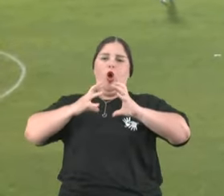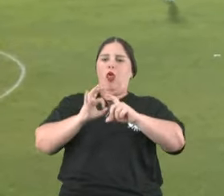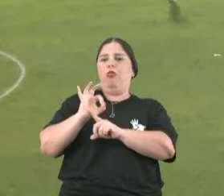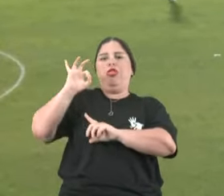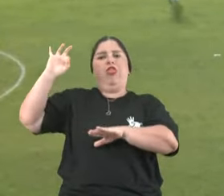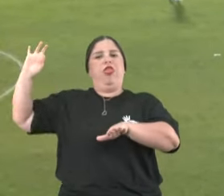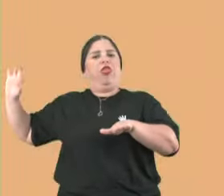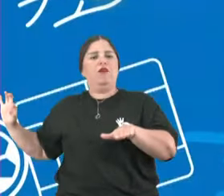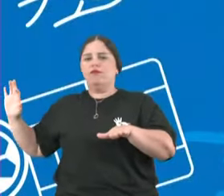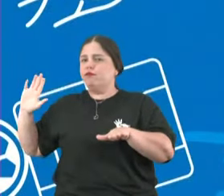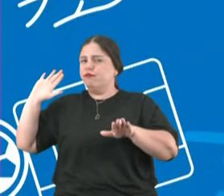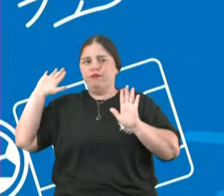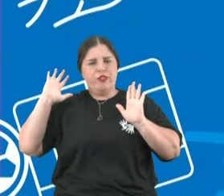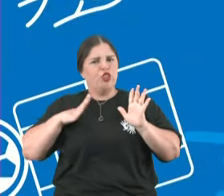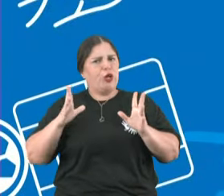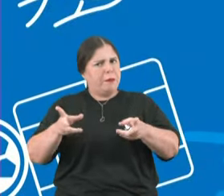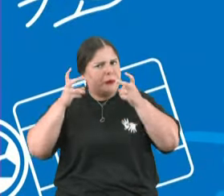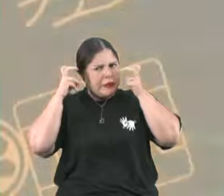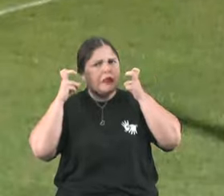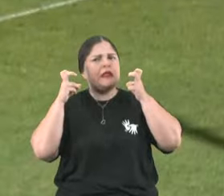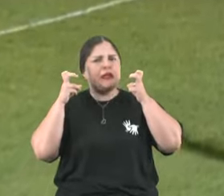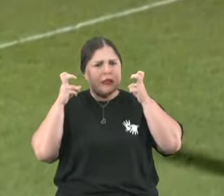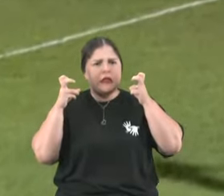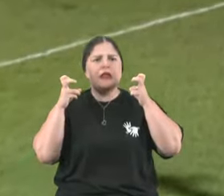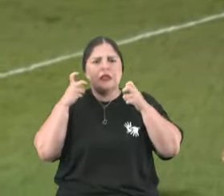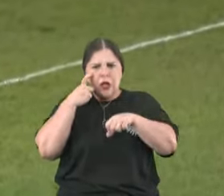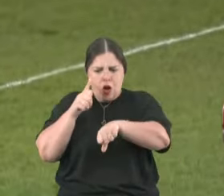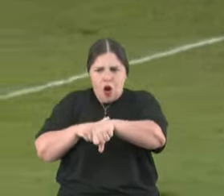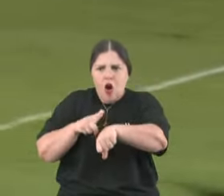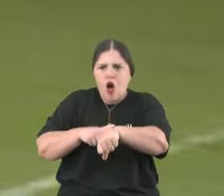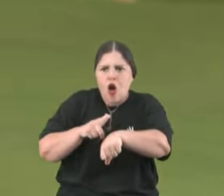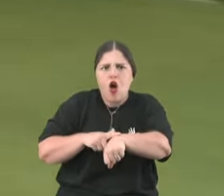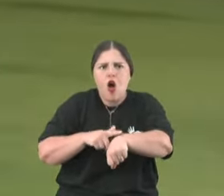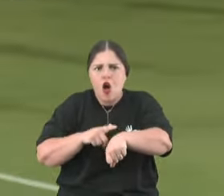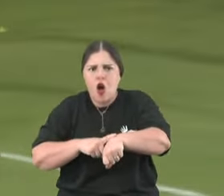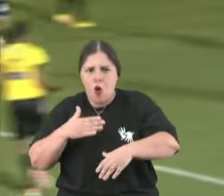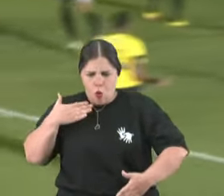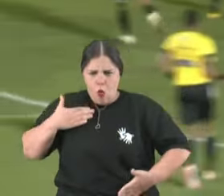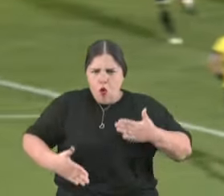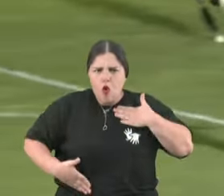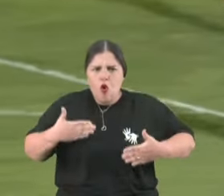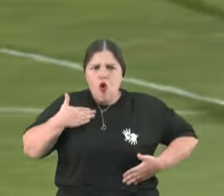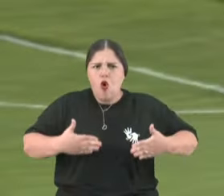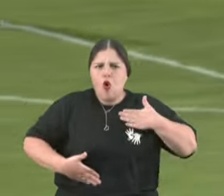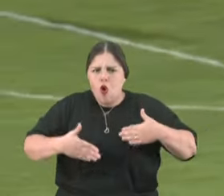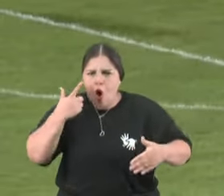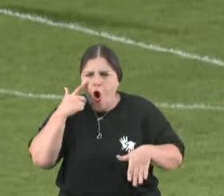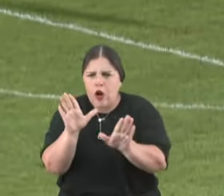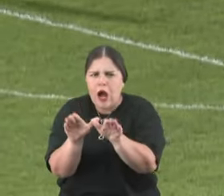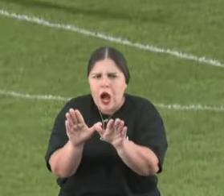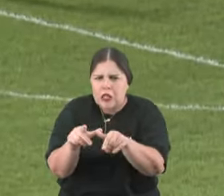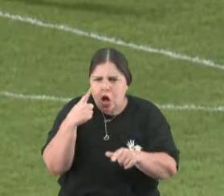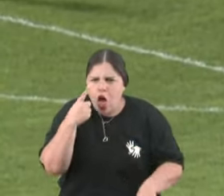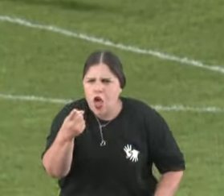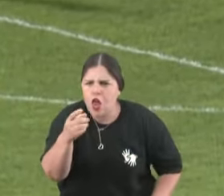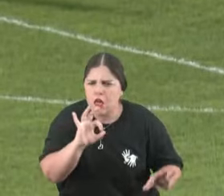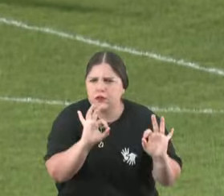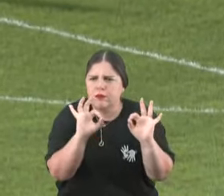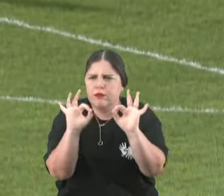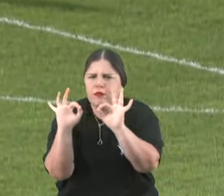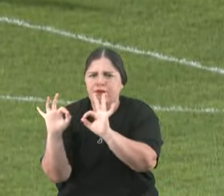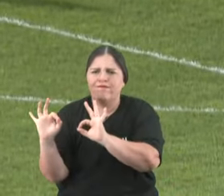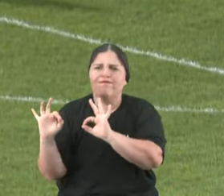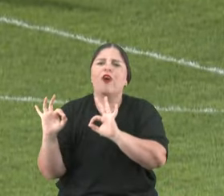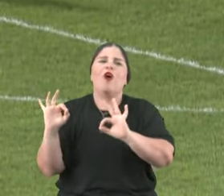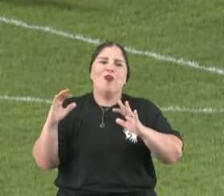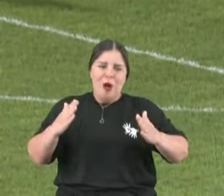impressão de, na hora do corte, a bola ir muito no corpo do jogador do Asa. Vamos ver na repetição, ó. Mas foi na barriga,